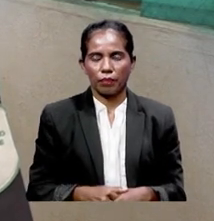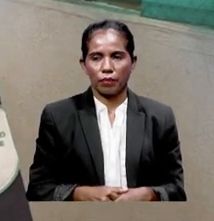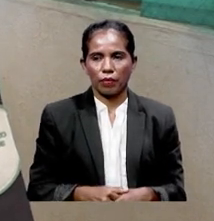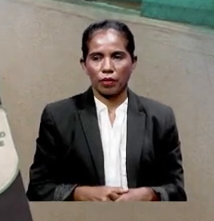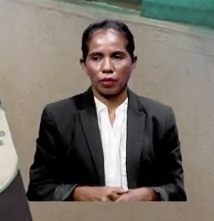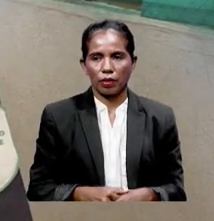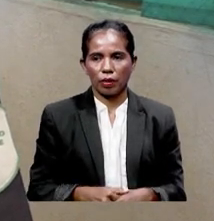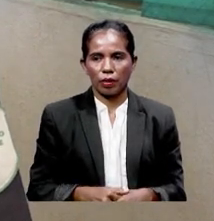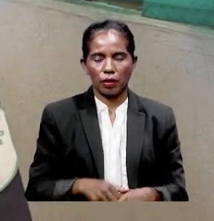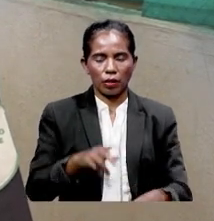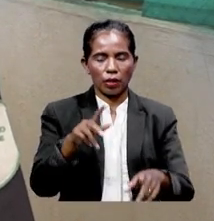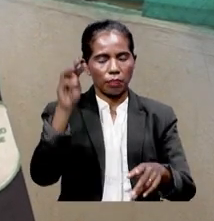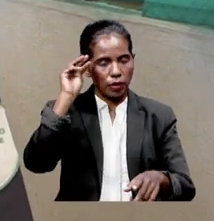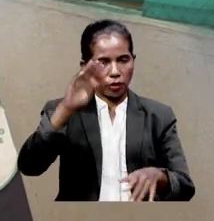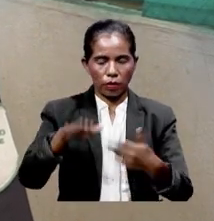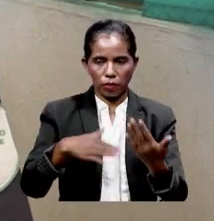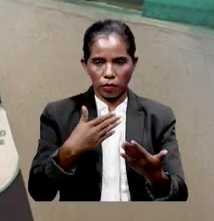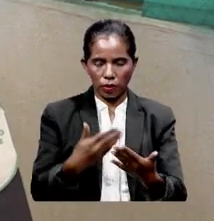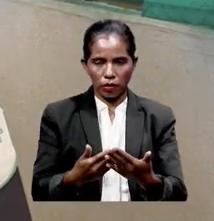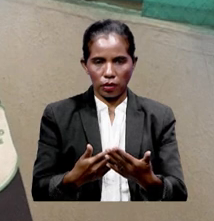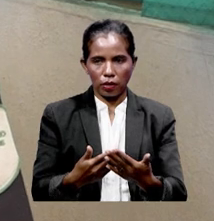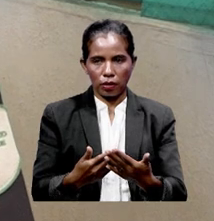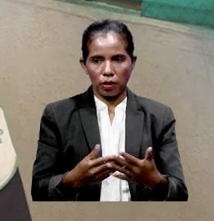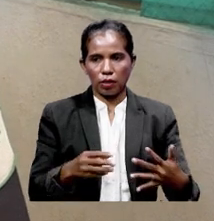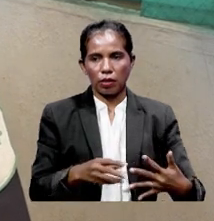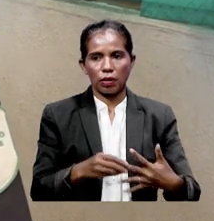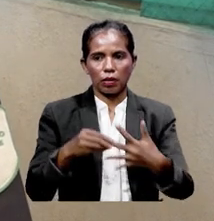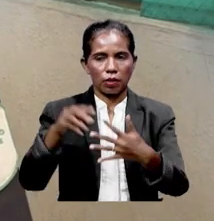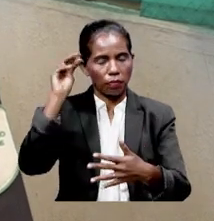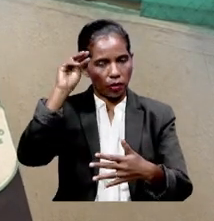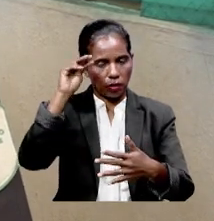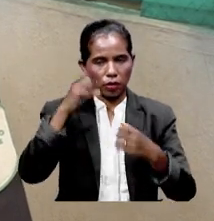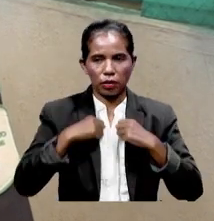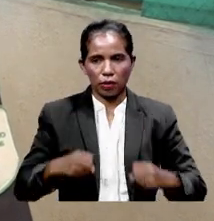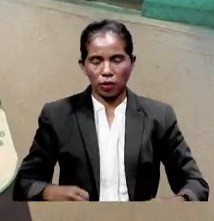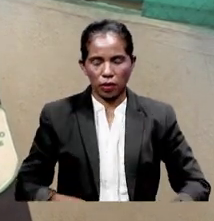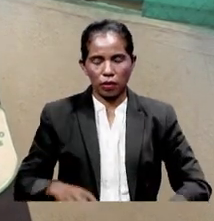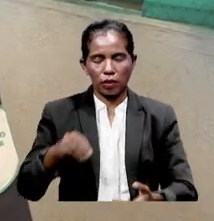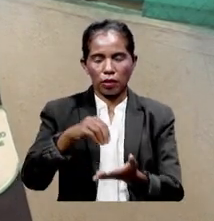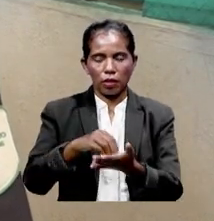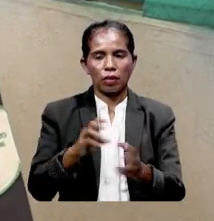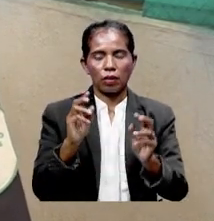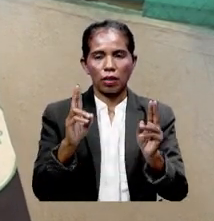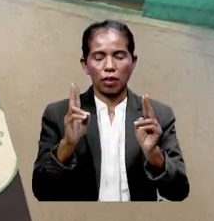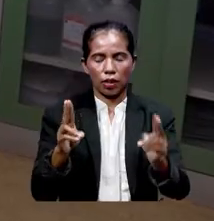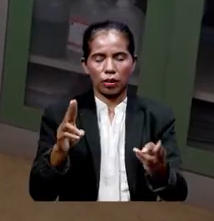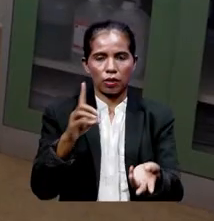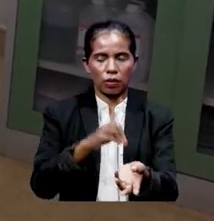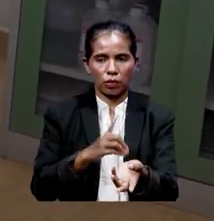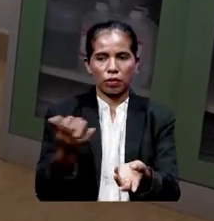competentes, ministério competente, será? A o ba, o livro, o ministério saúde, a tu coloca lá, pessoal saúde, será? Tu mais a